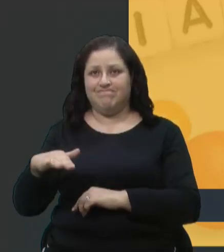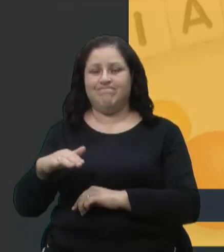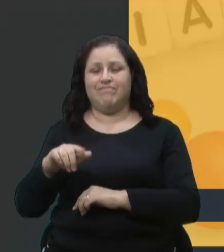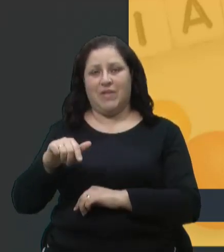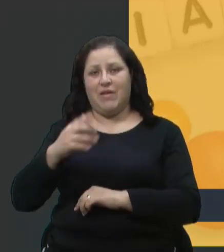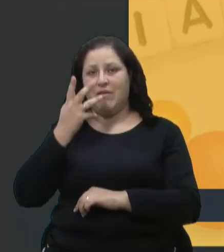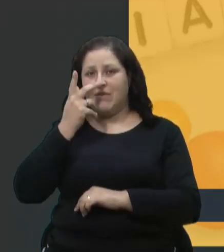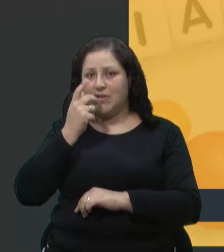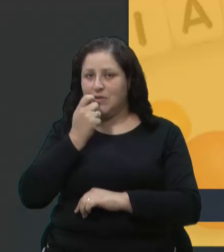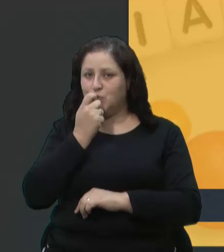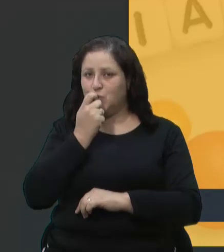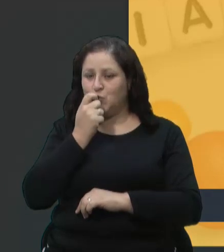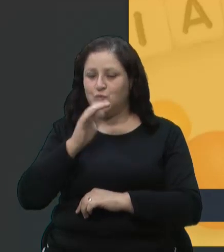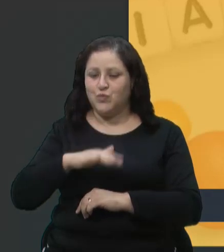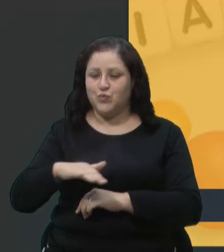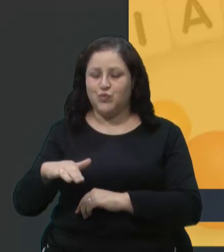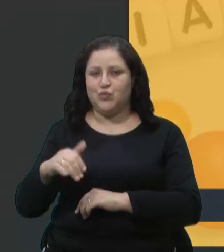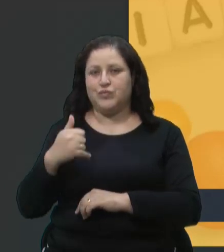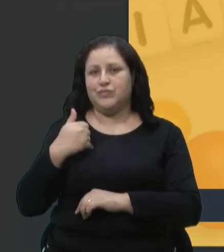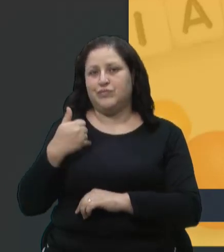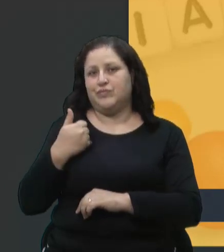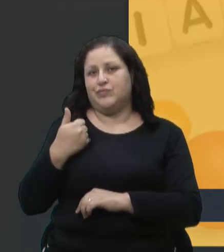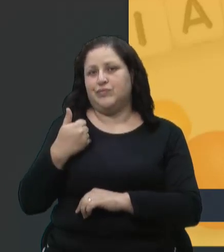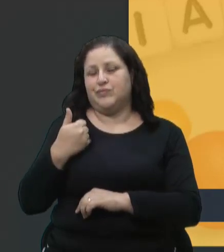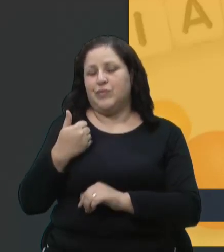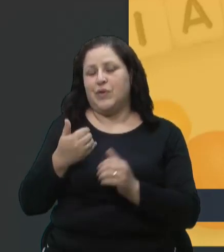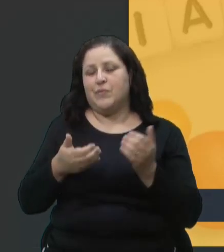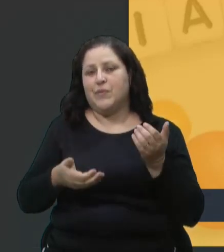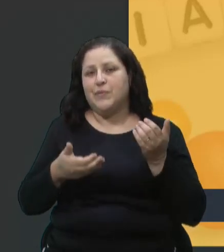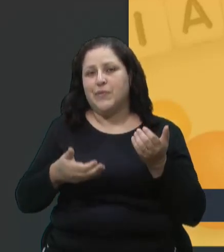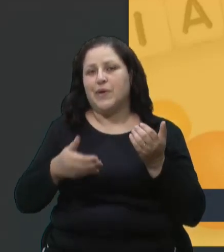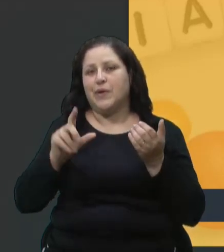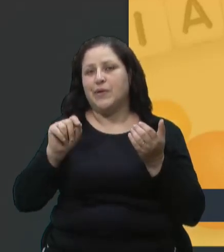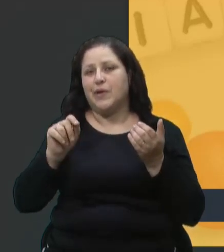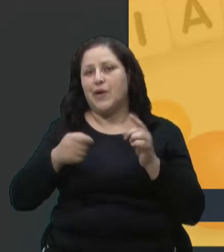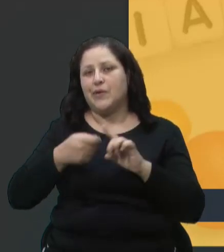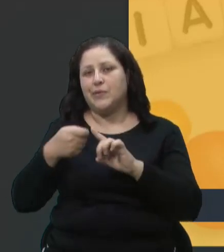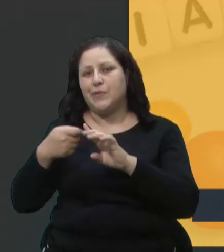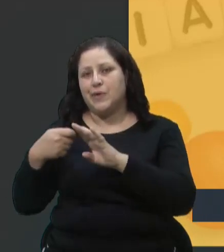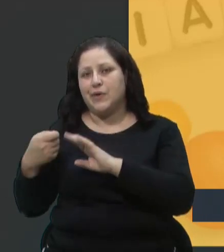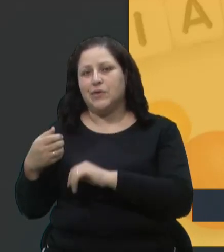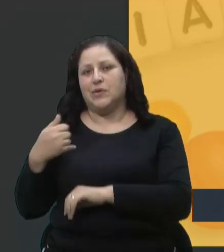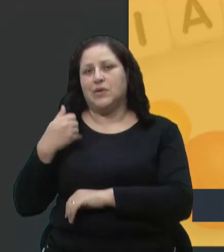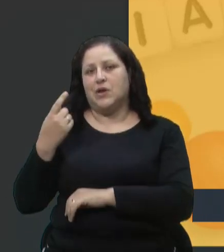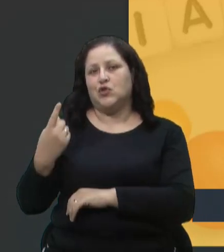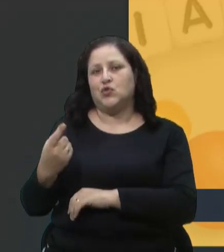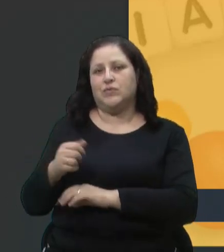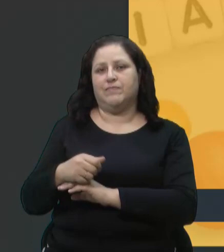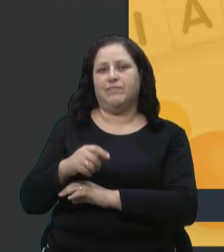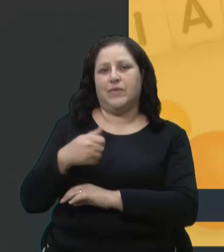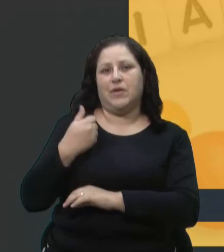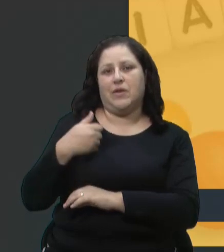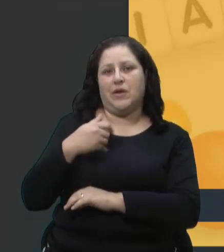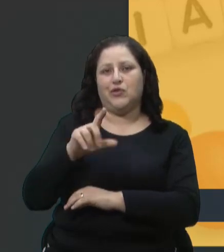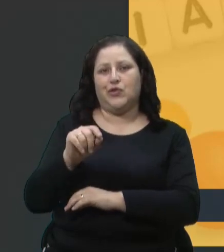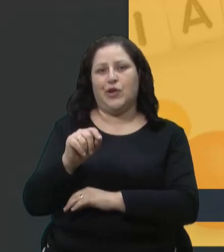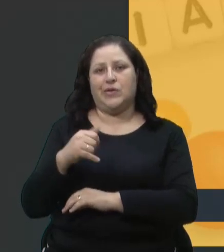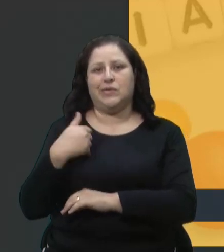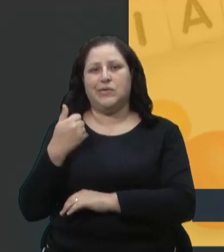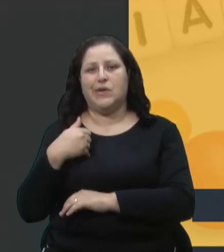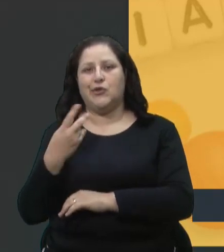crianças. Tem crianças de 10 meses, de 1 ano, 10 anos, 9 anos, enfim, e que